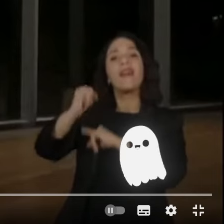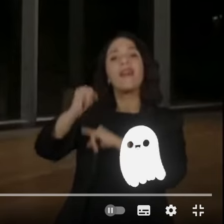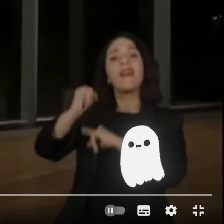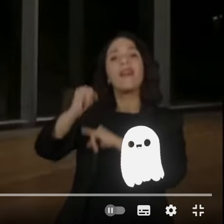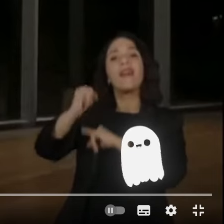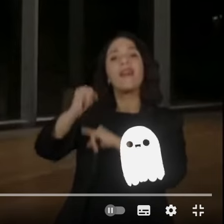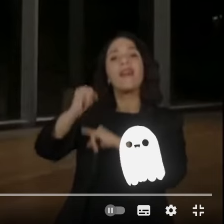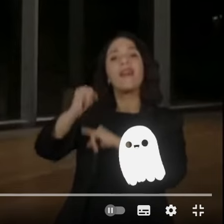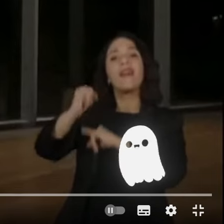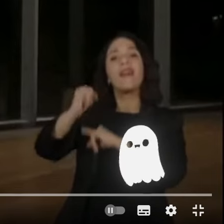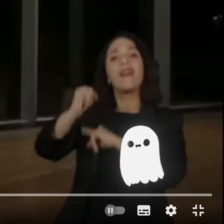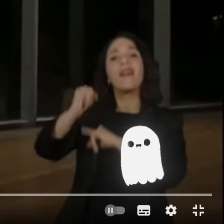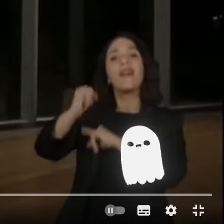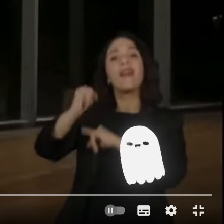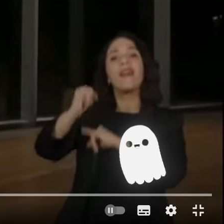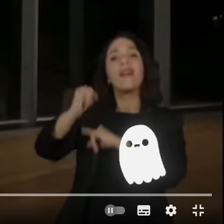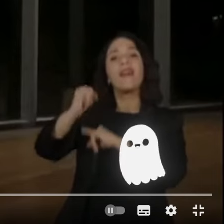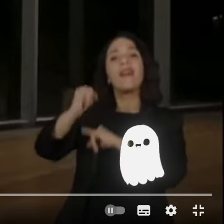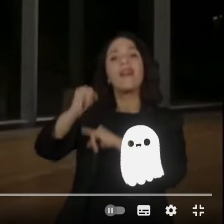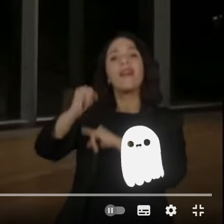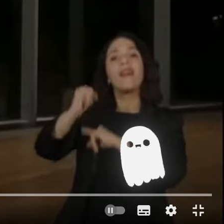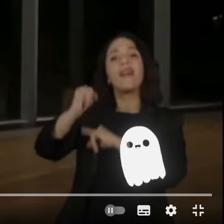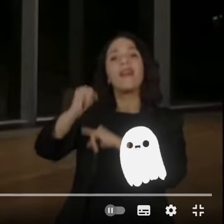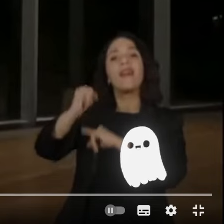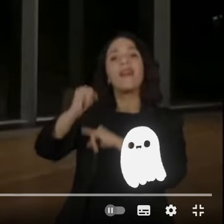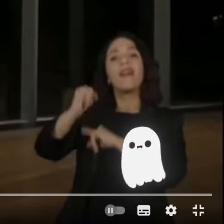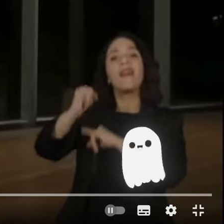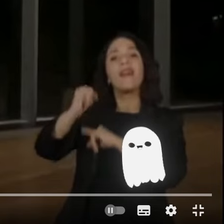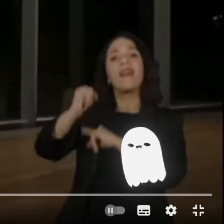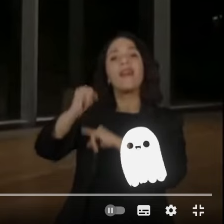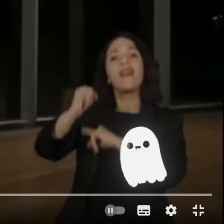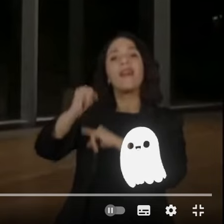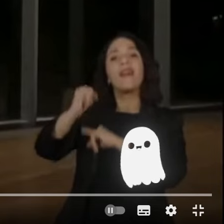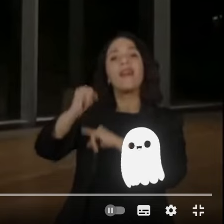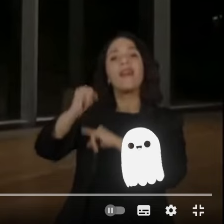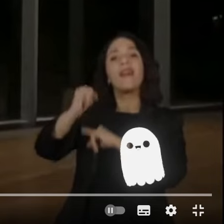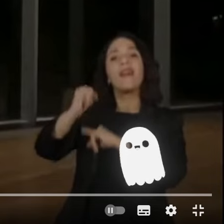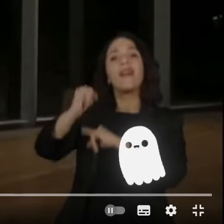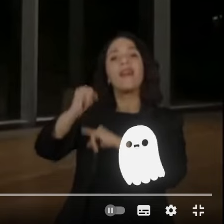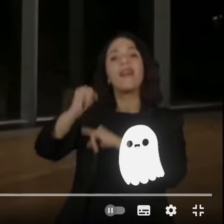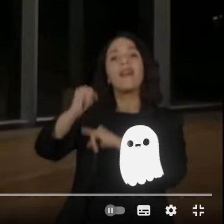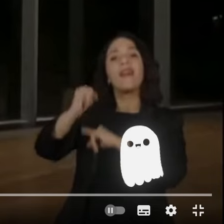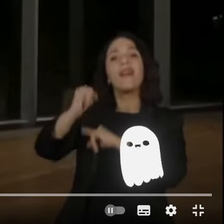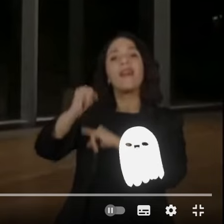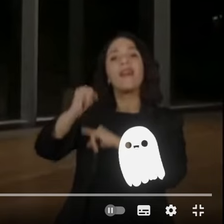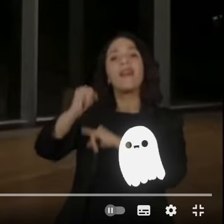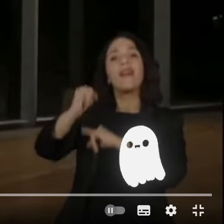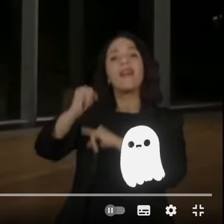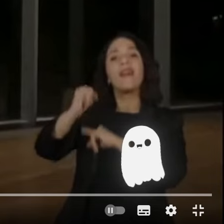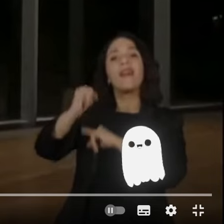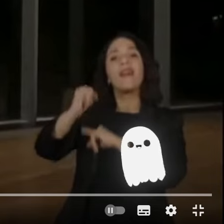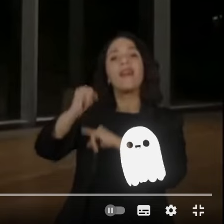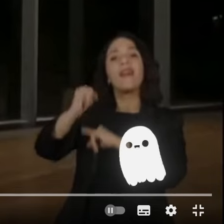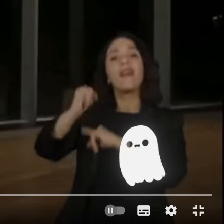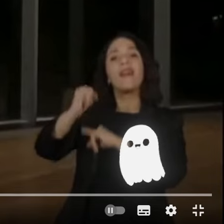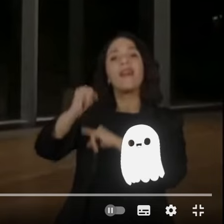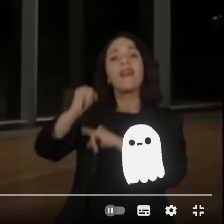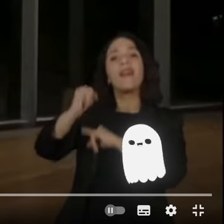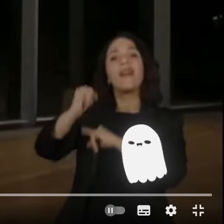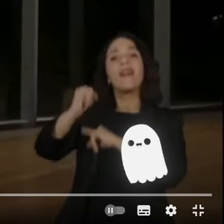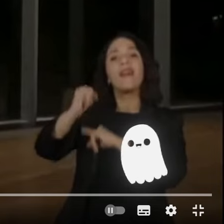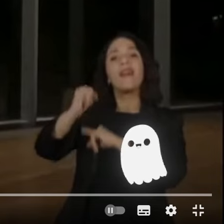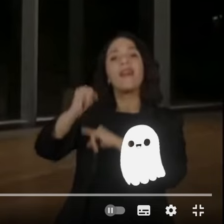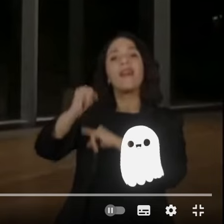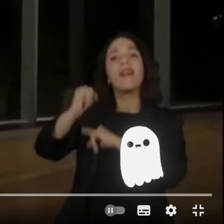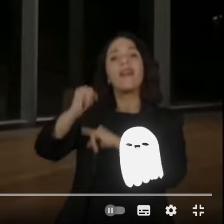show de RBD, pelo amor de Deus e tal, que podre. E aí, tipo, começou a encher o saco. Aí eu não falei nada, eu só